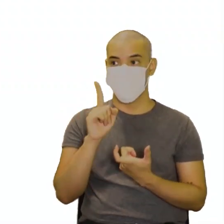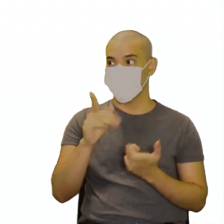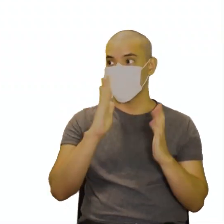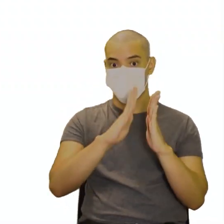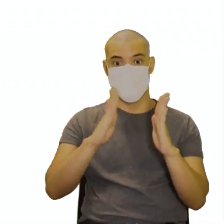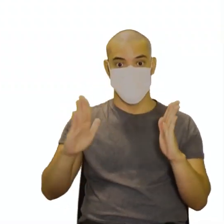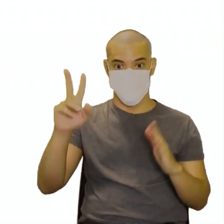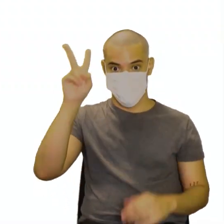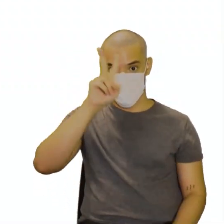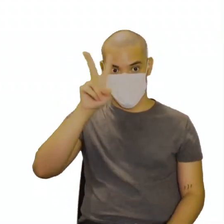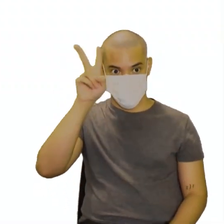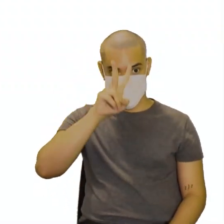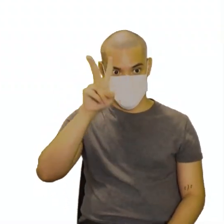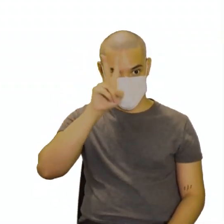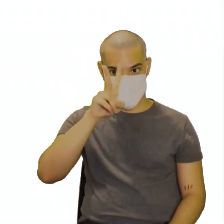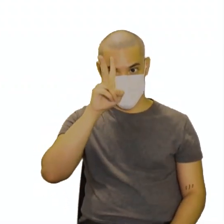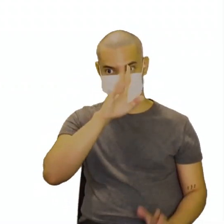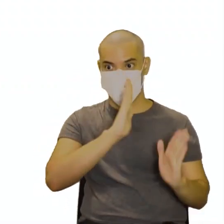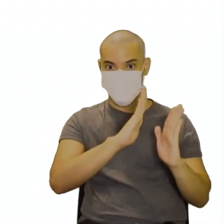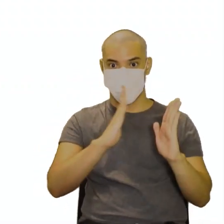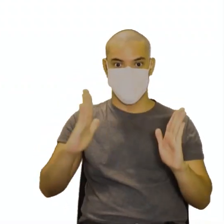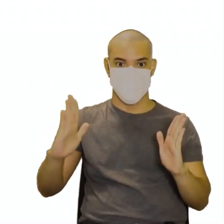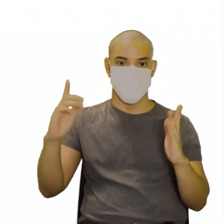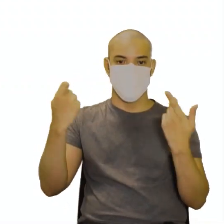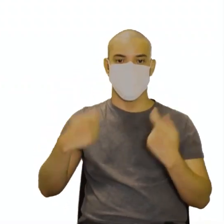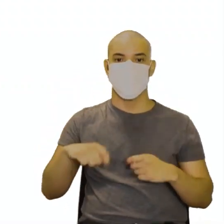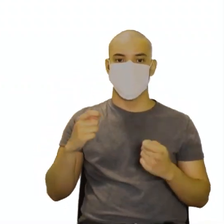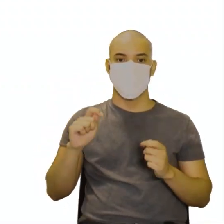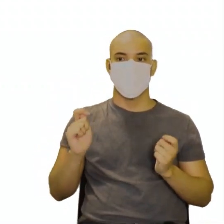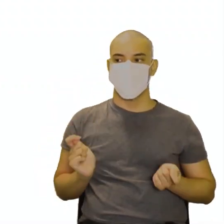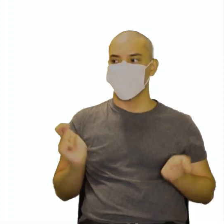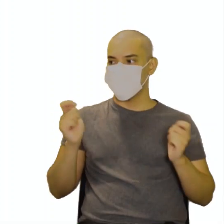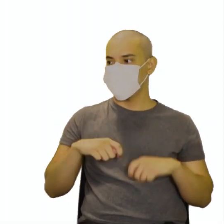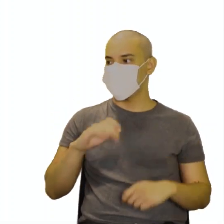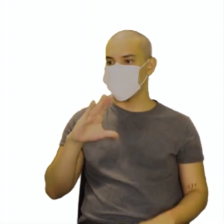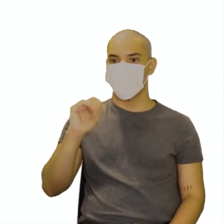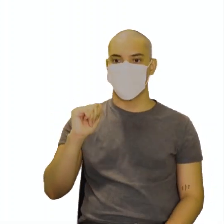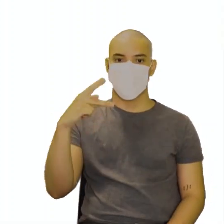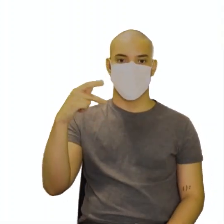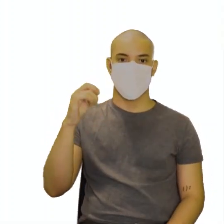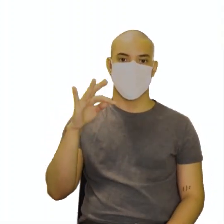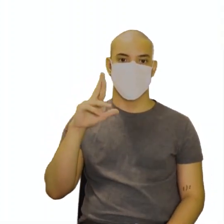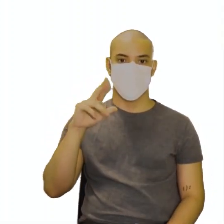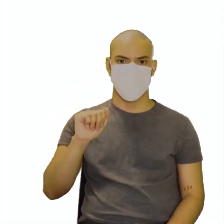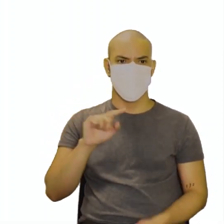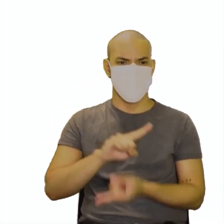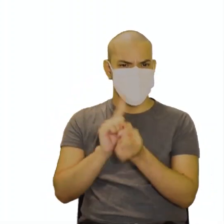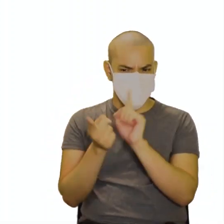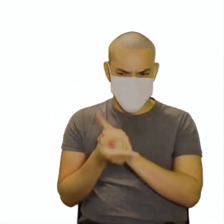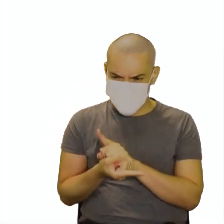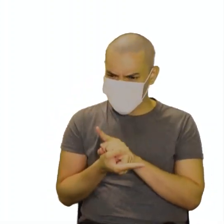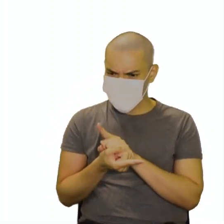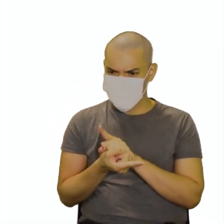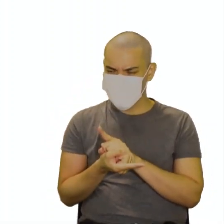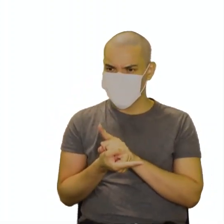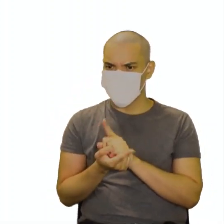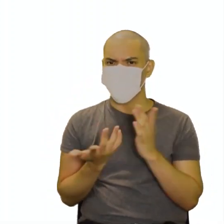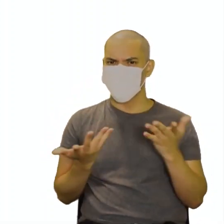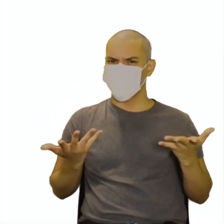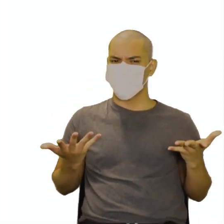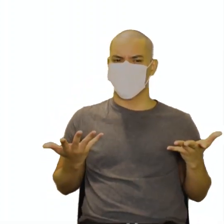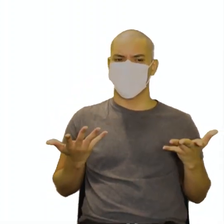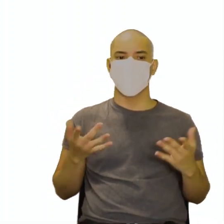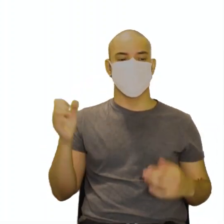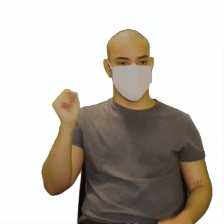série. Lembra que lá em série, a capacitância, professora, você não falou que é o inverso das